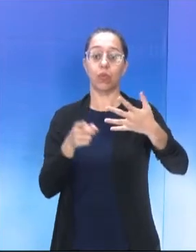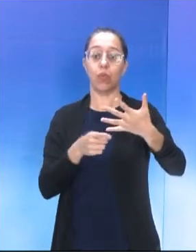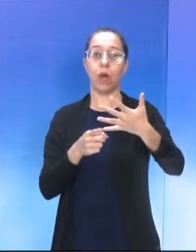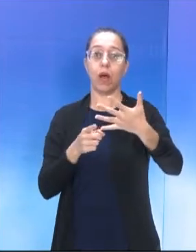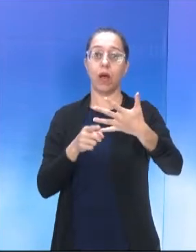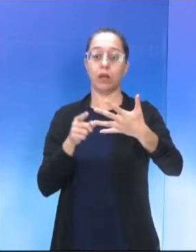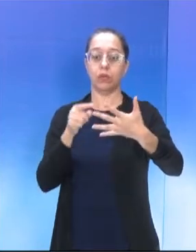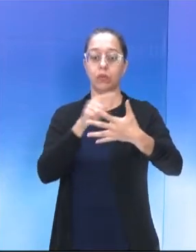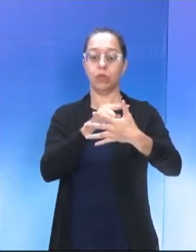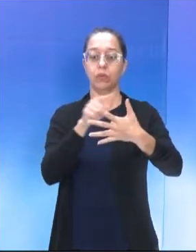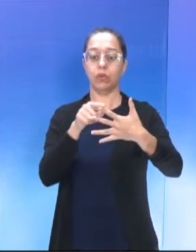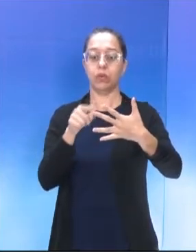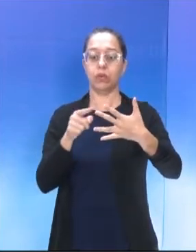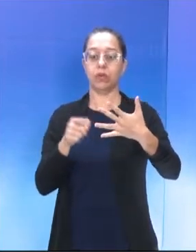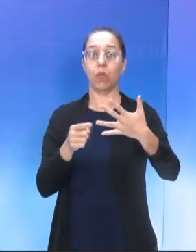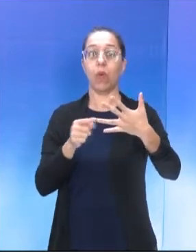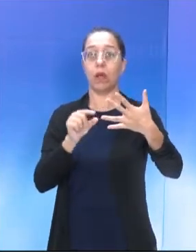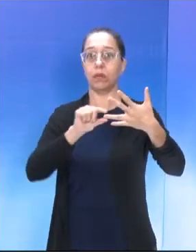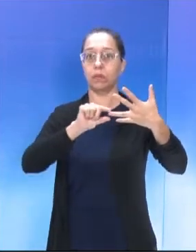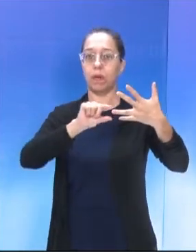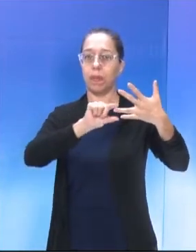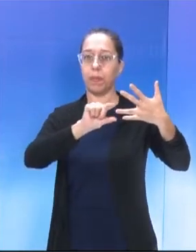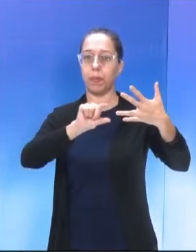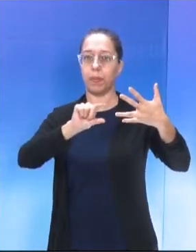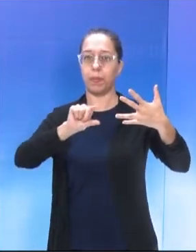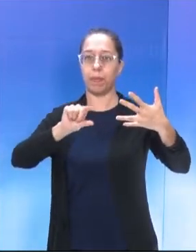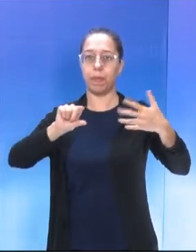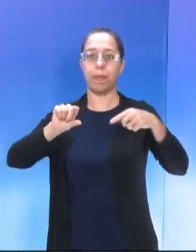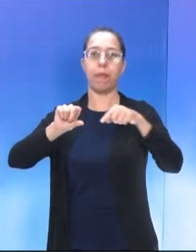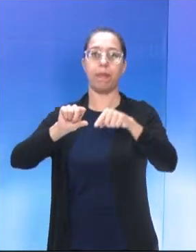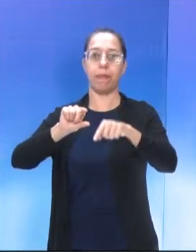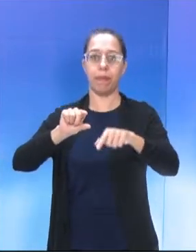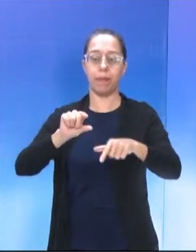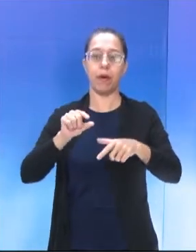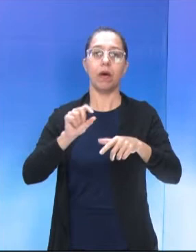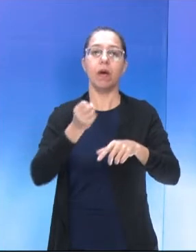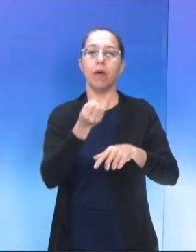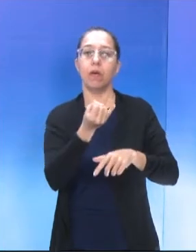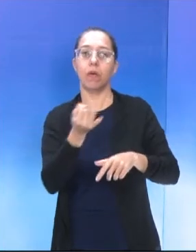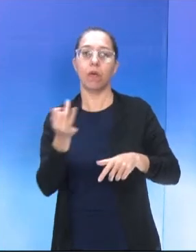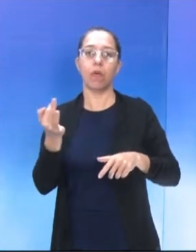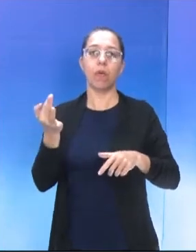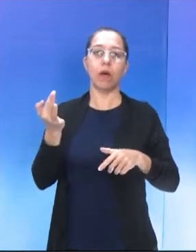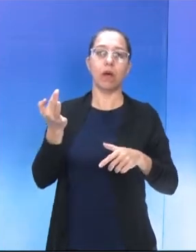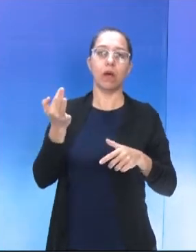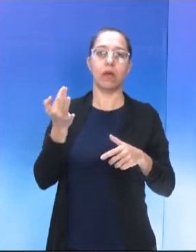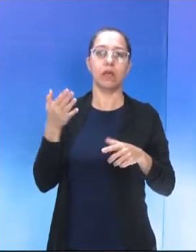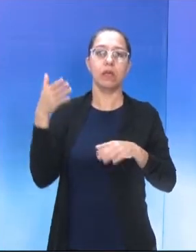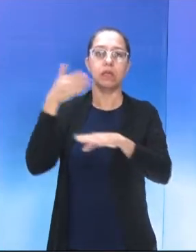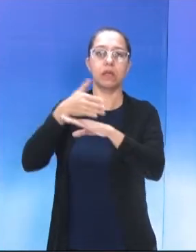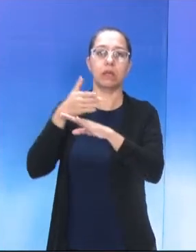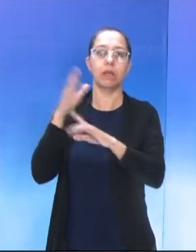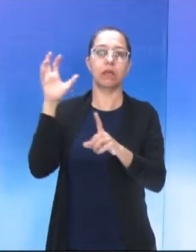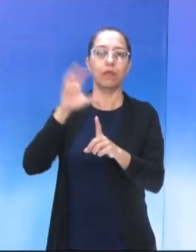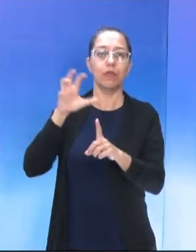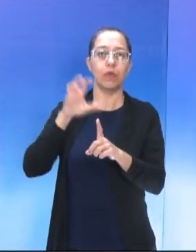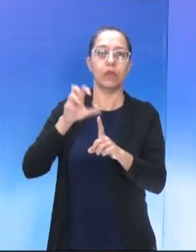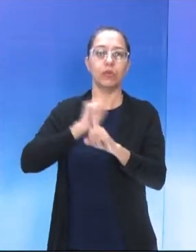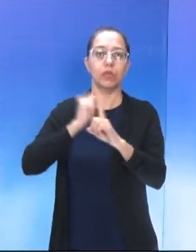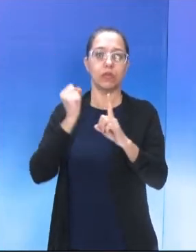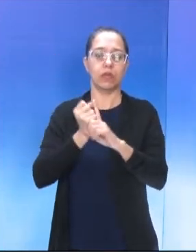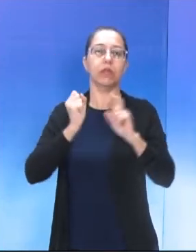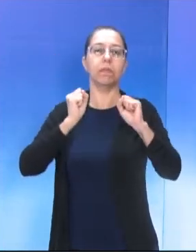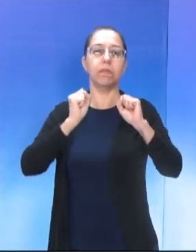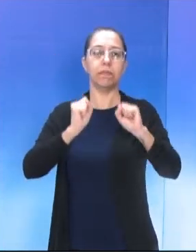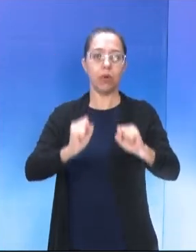quais são as ações que a sociedade pode desenvolver para auxiliar na resolução